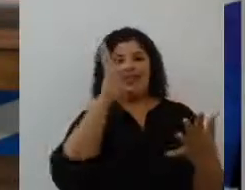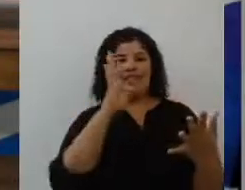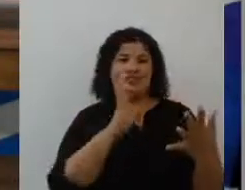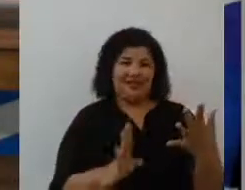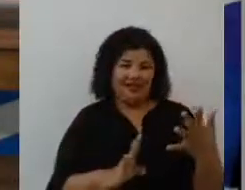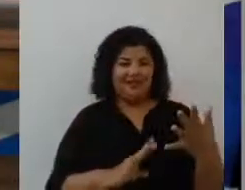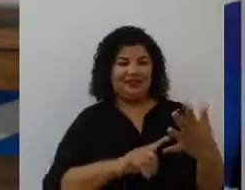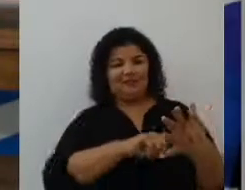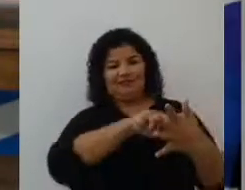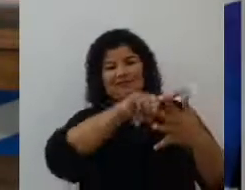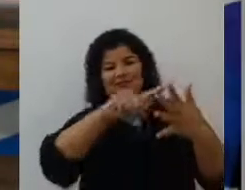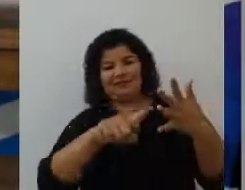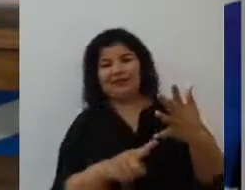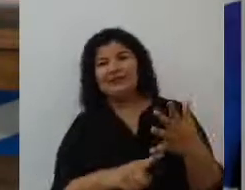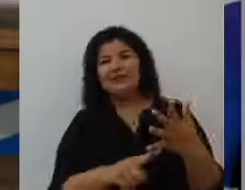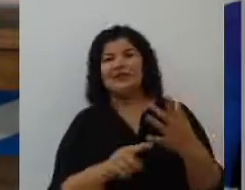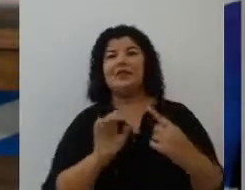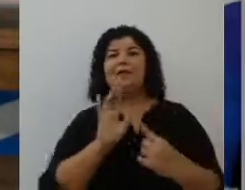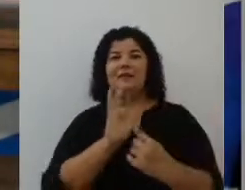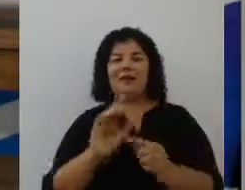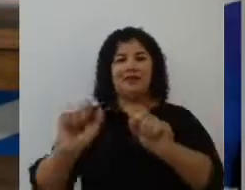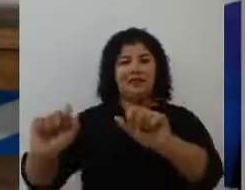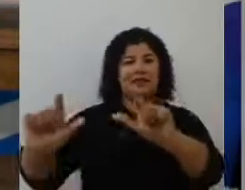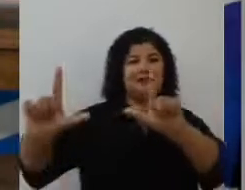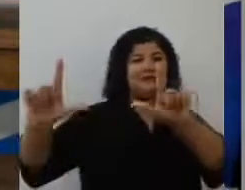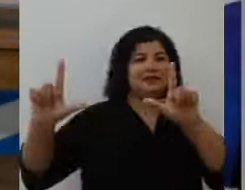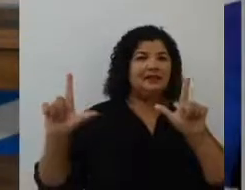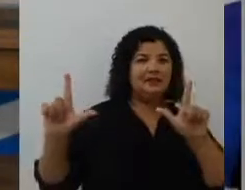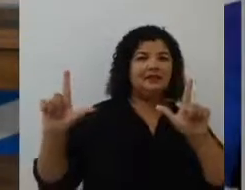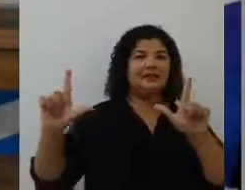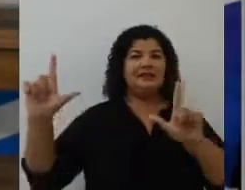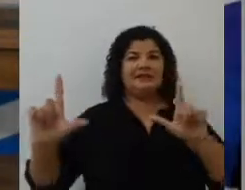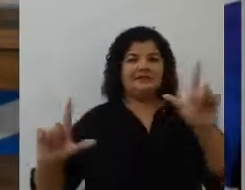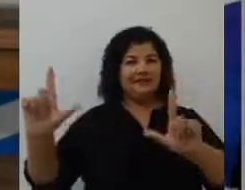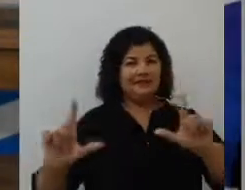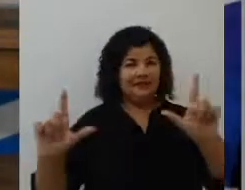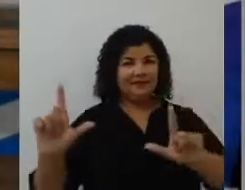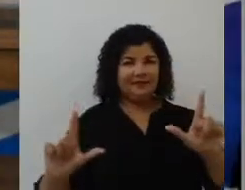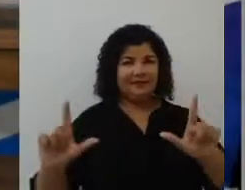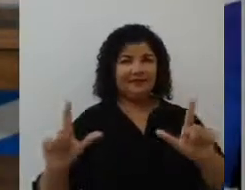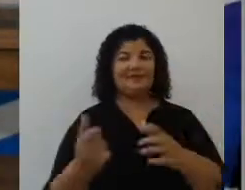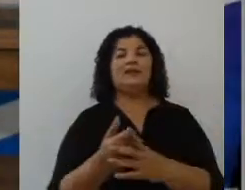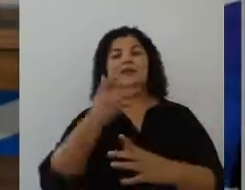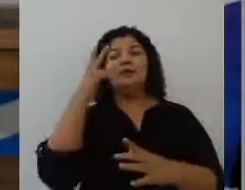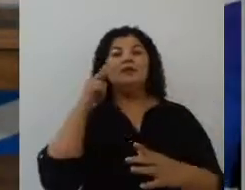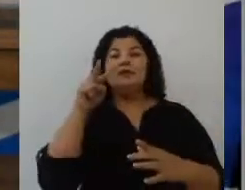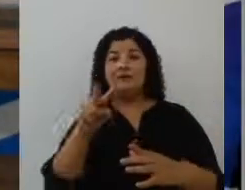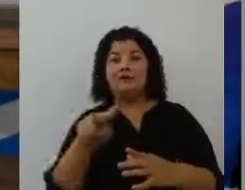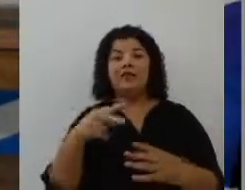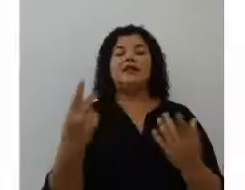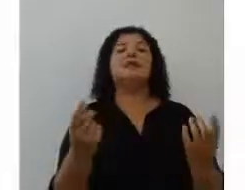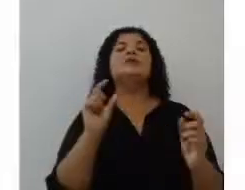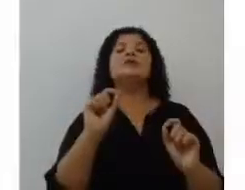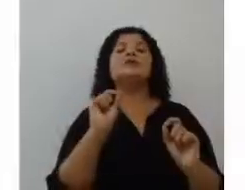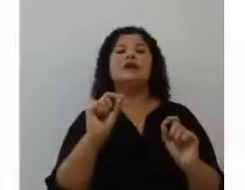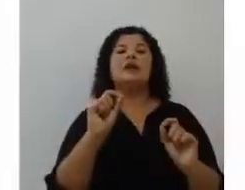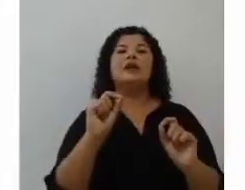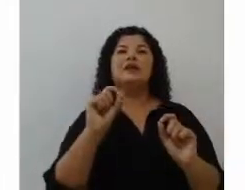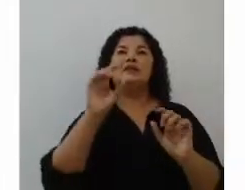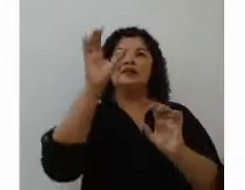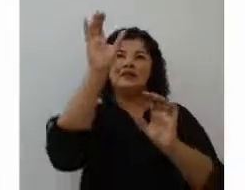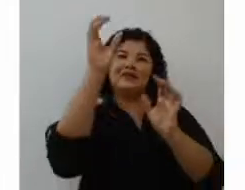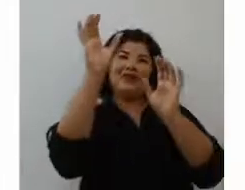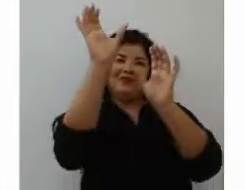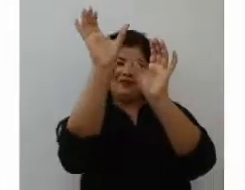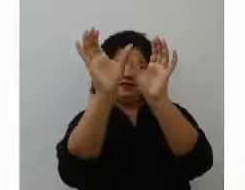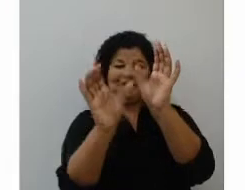Então, essa imagem que está aí na sua tela, joga mais uma vez em tela cheia para o pessoal. Essa imagem que está na sua tela é